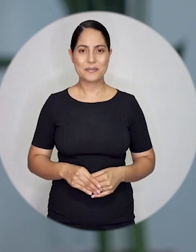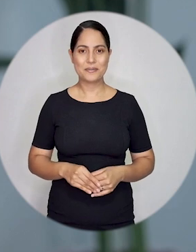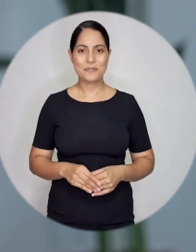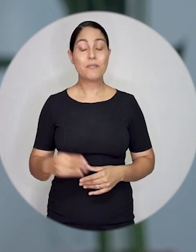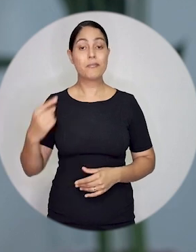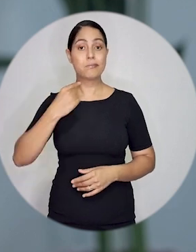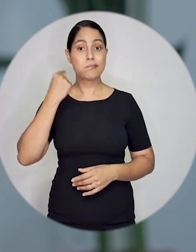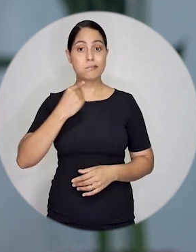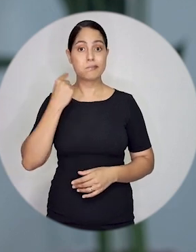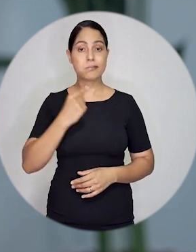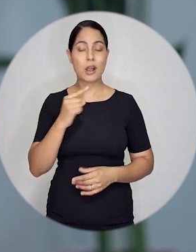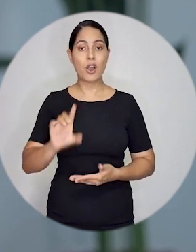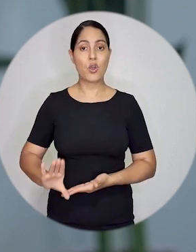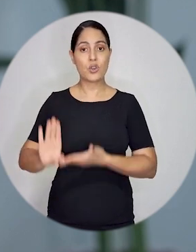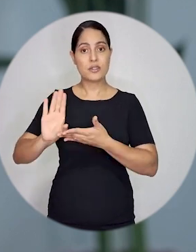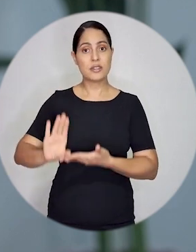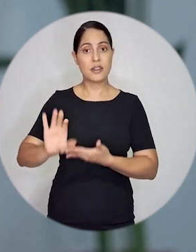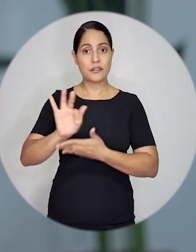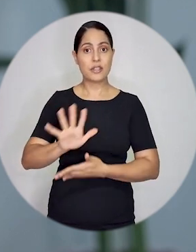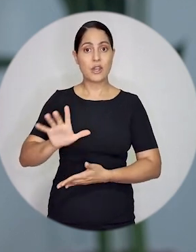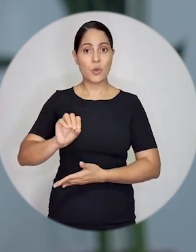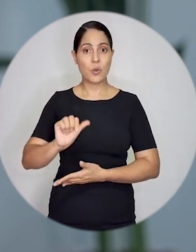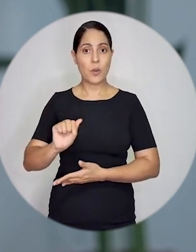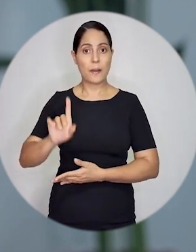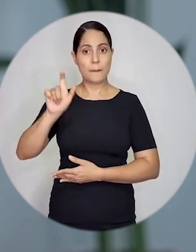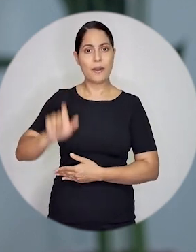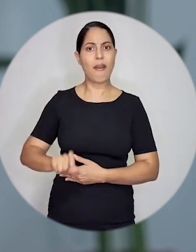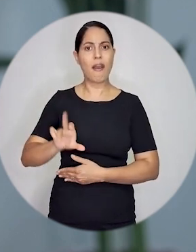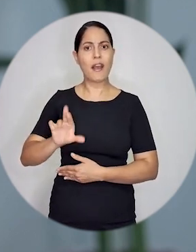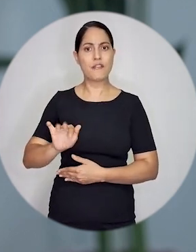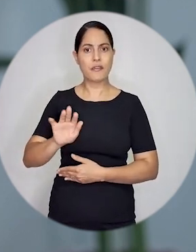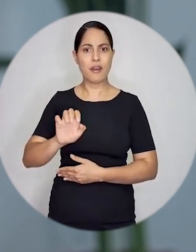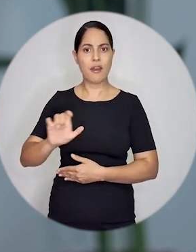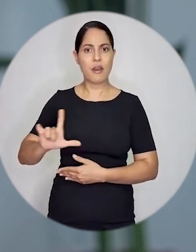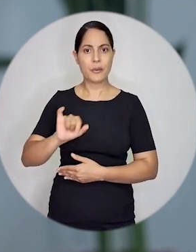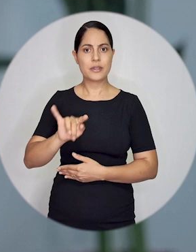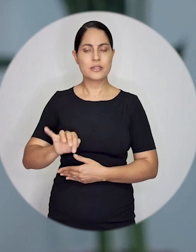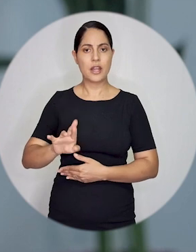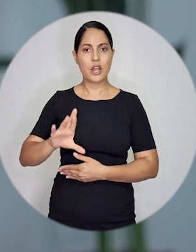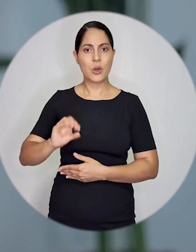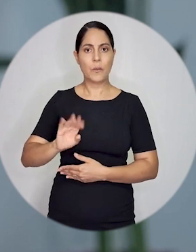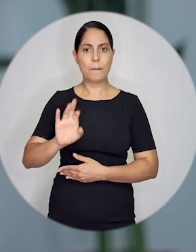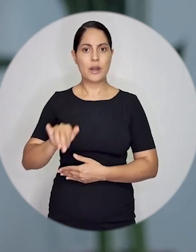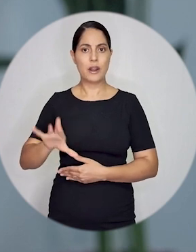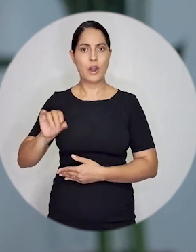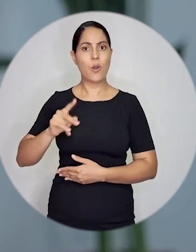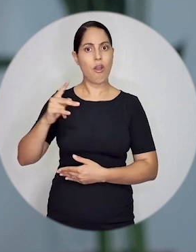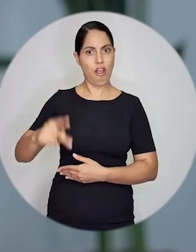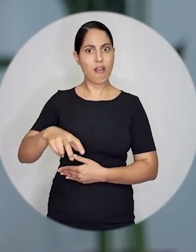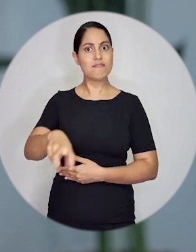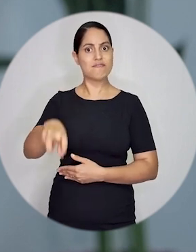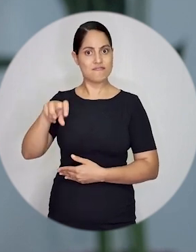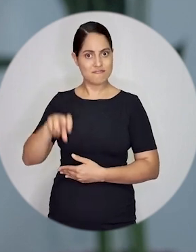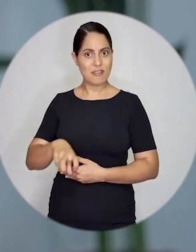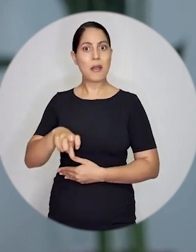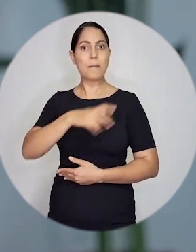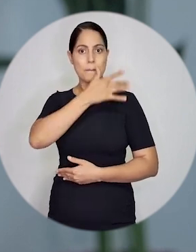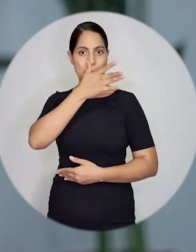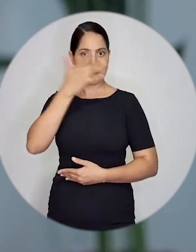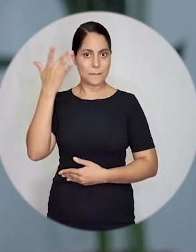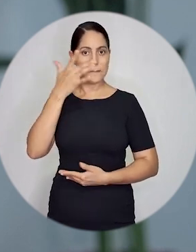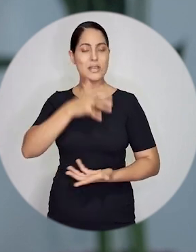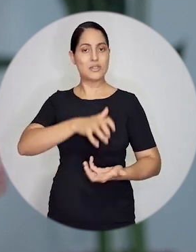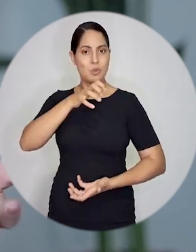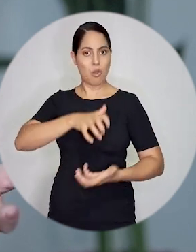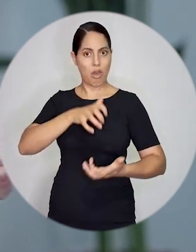O advogado e conselheiro federal da OAB, Rafael Castelo Branco, foi eleito e tomou posse no Conselho Nacional dos Direitos da